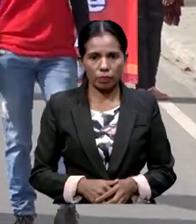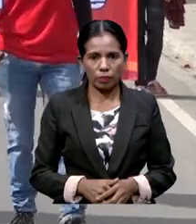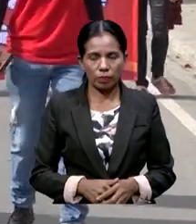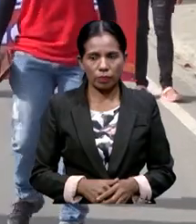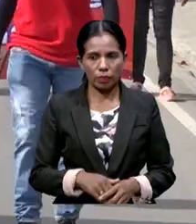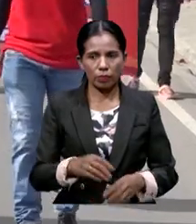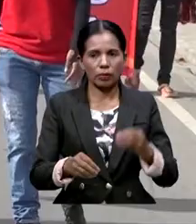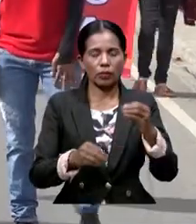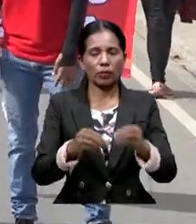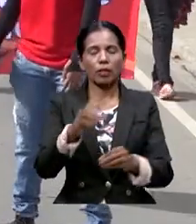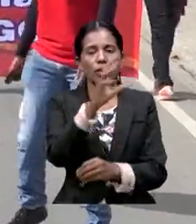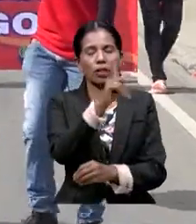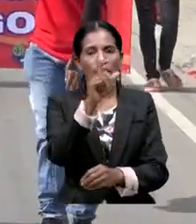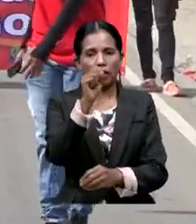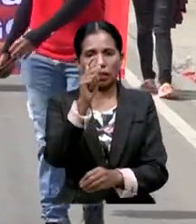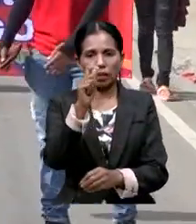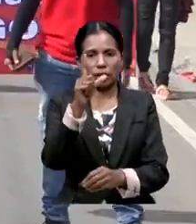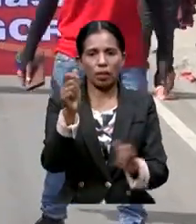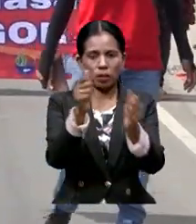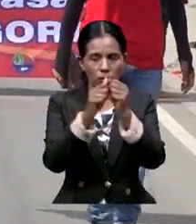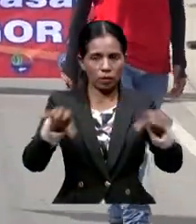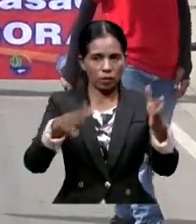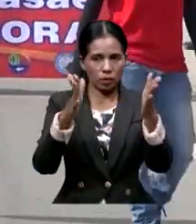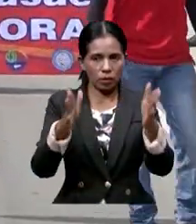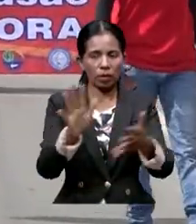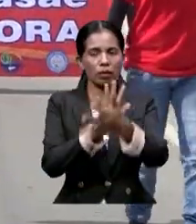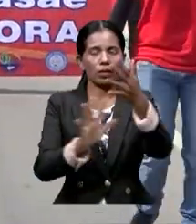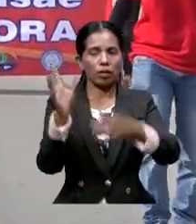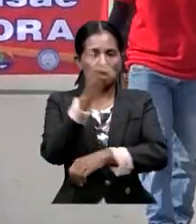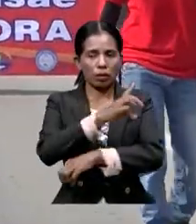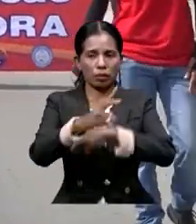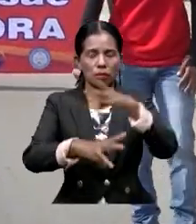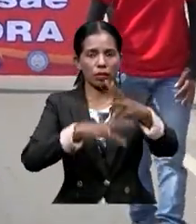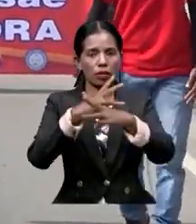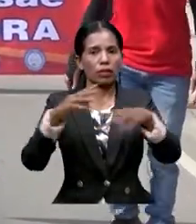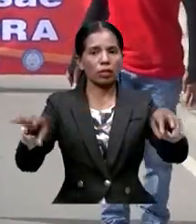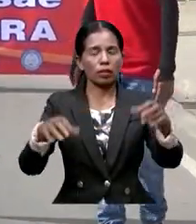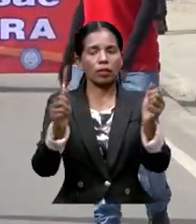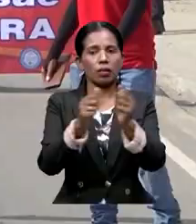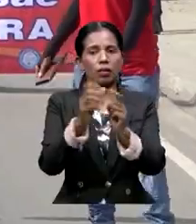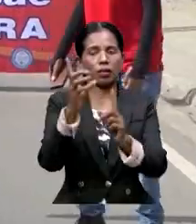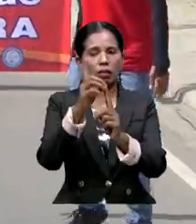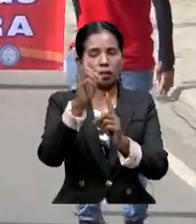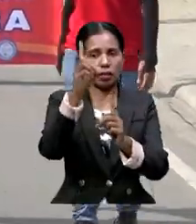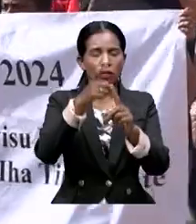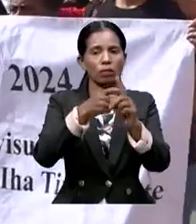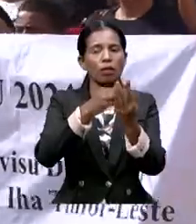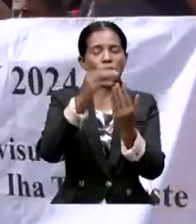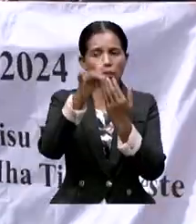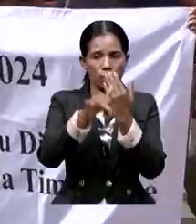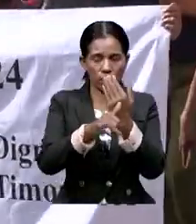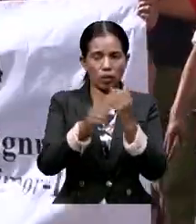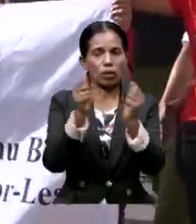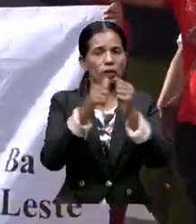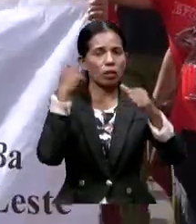Confederação Sindicato Timor-Leste Hamuto ko trabalhador sira celebra o lorong mundial trabalhador nebe munu ya lorong ida fulan maio ne ho